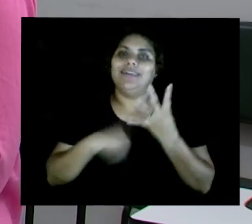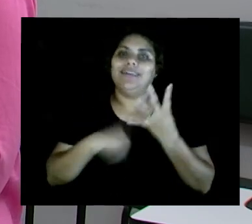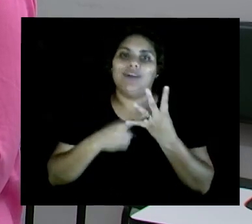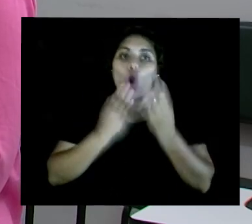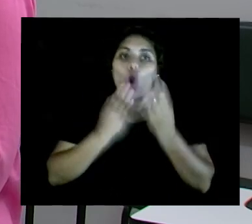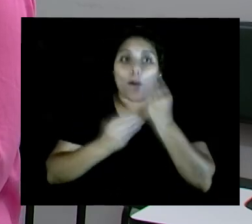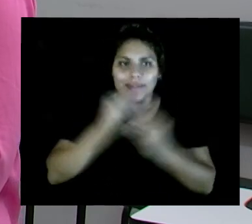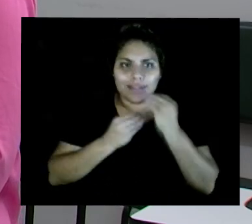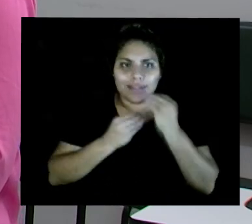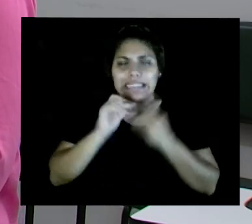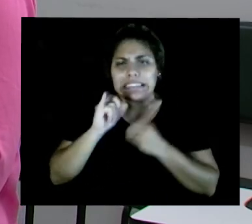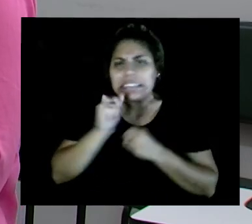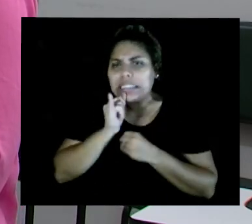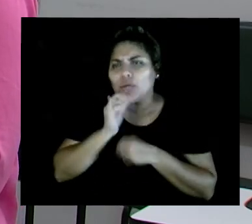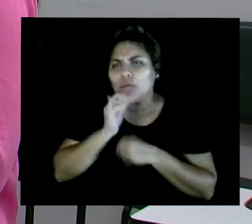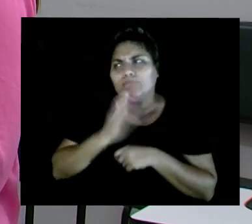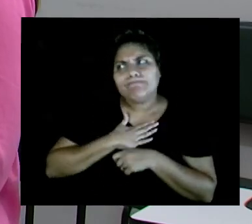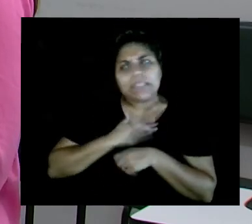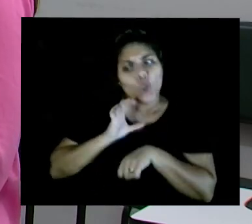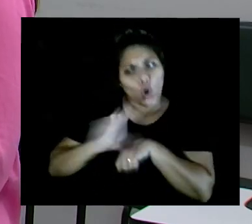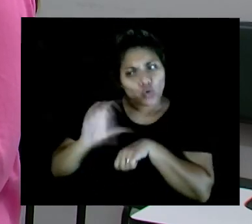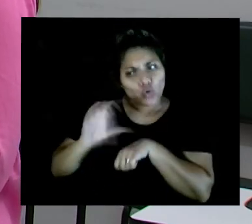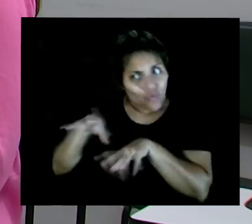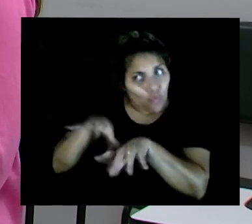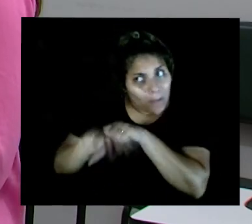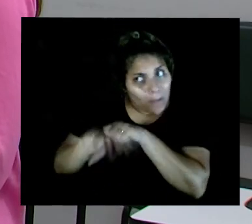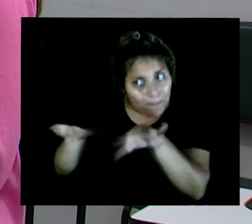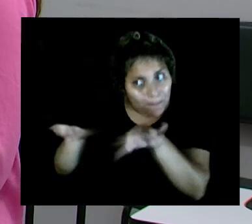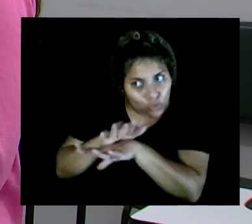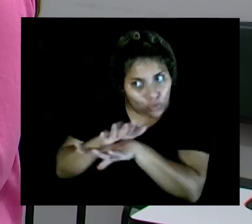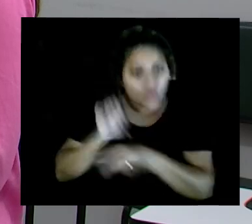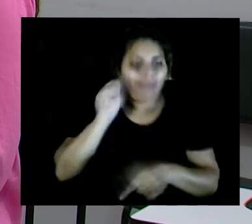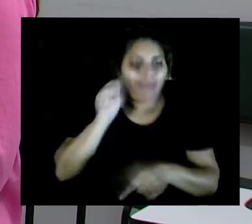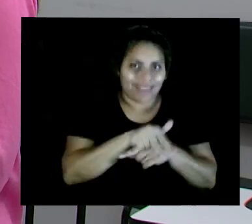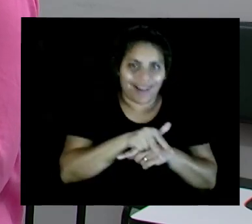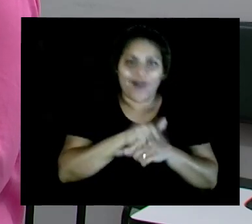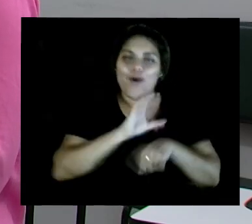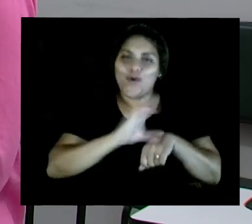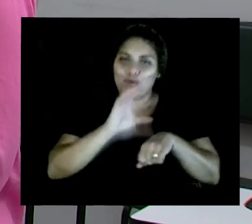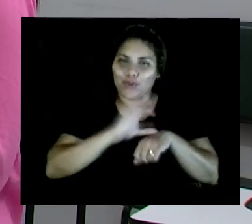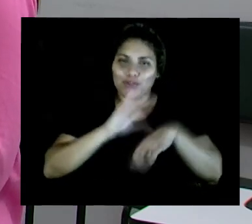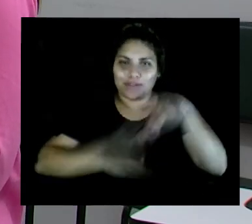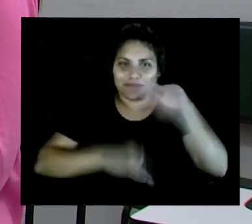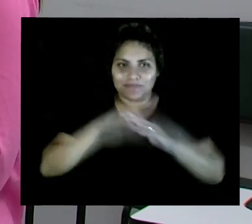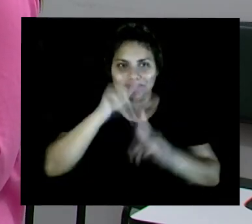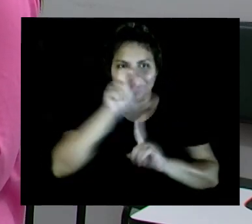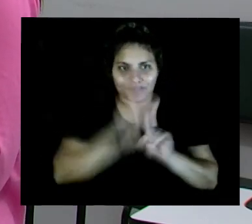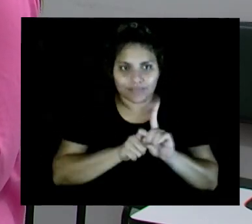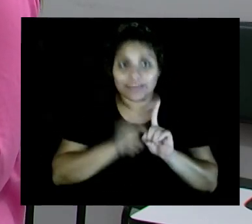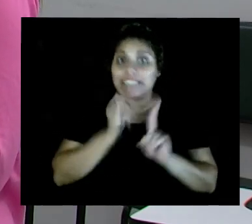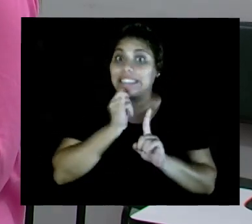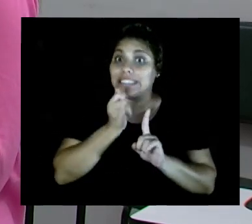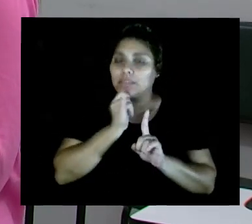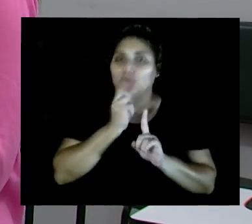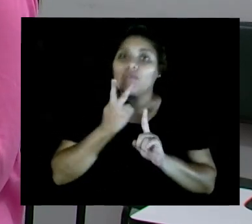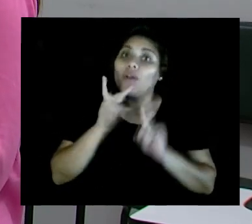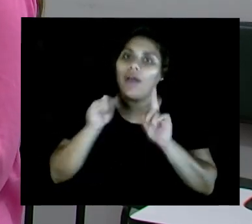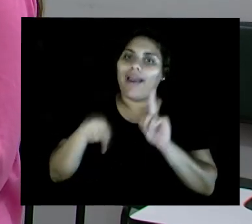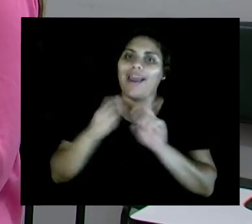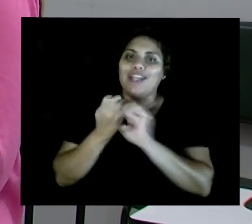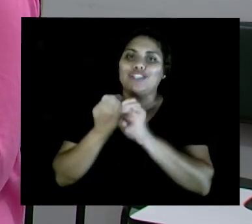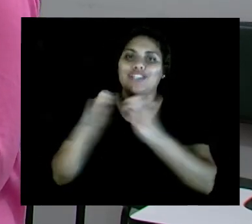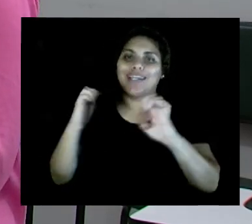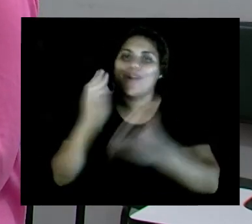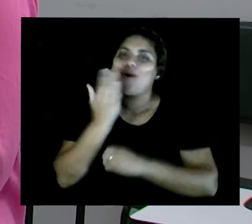alimentos. Eu diria, se eu tivesse que escolher um curso, mas qual que é o curso que te dá a melhor preparação para o curso de mestre cervejeiro, com certeza seria o de engenharia de